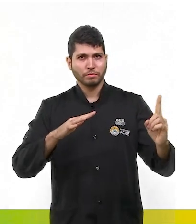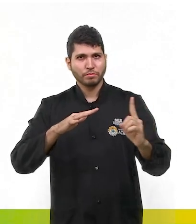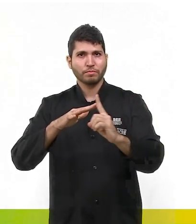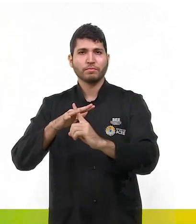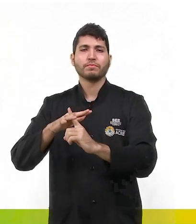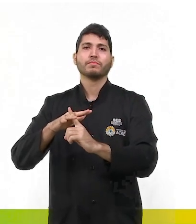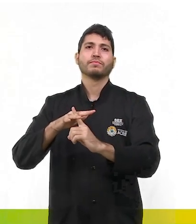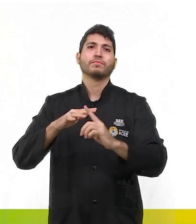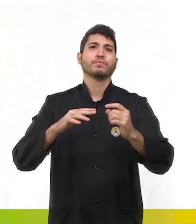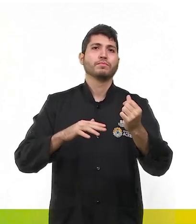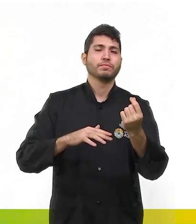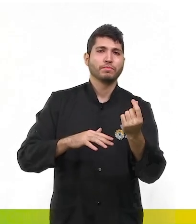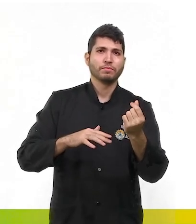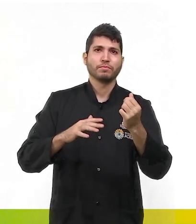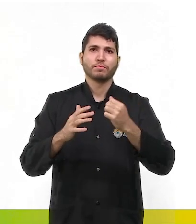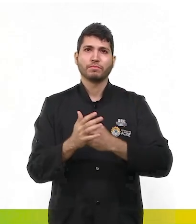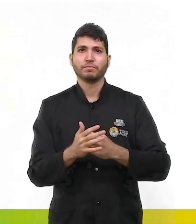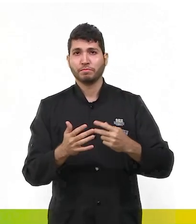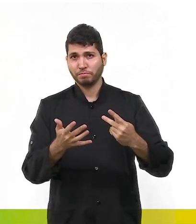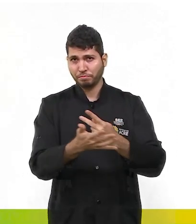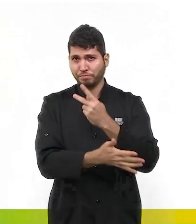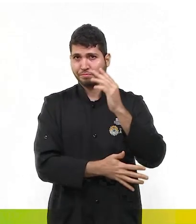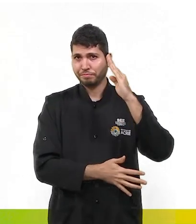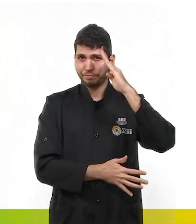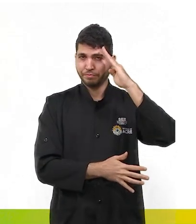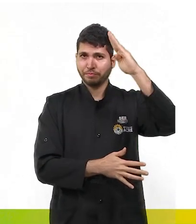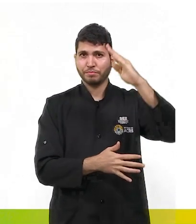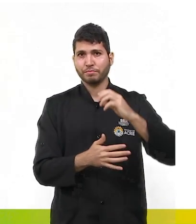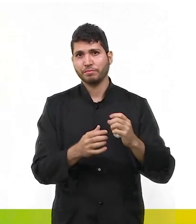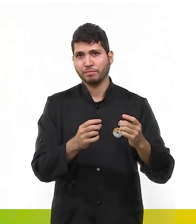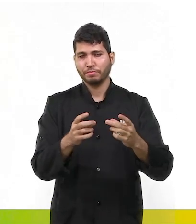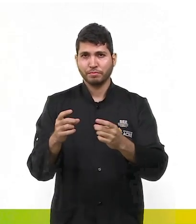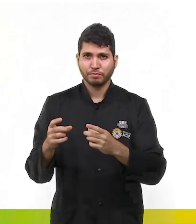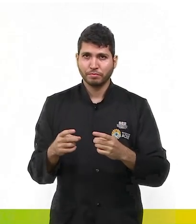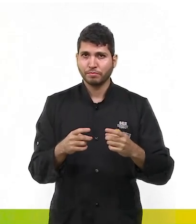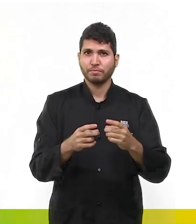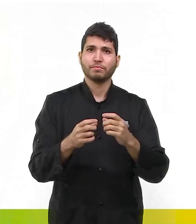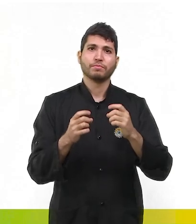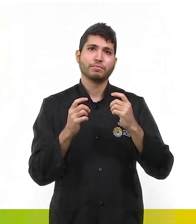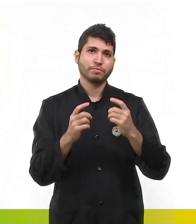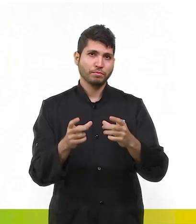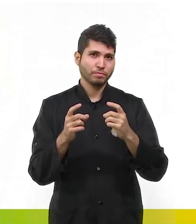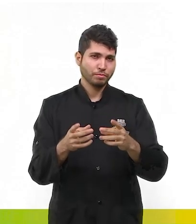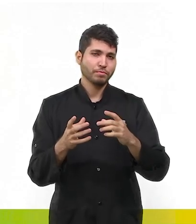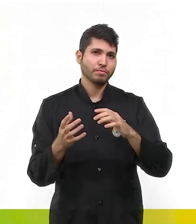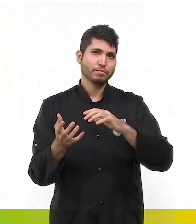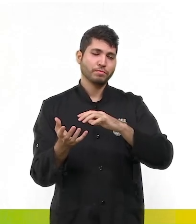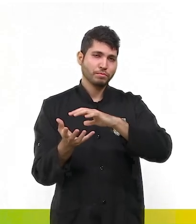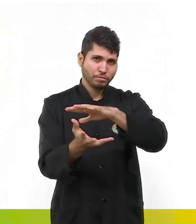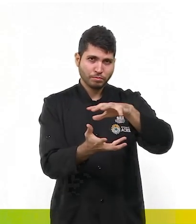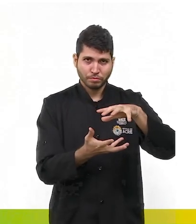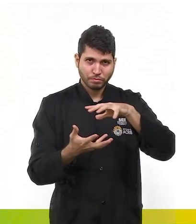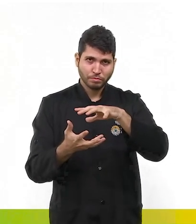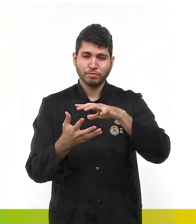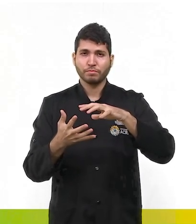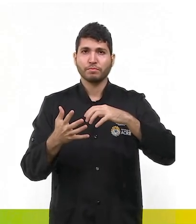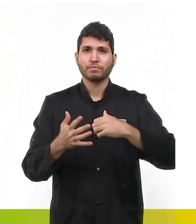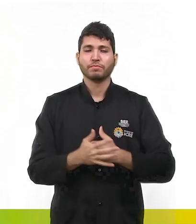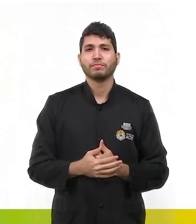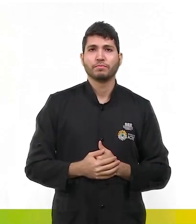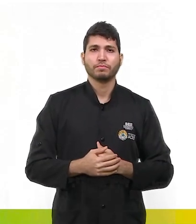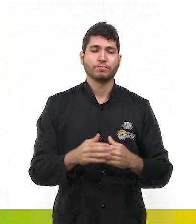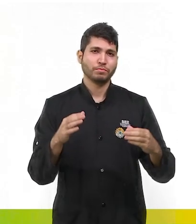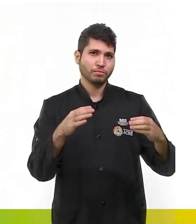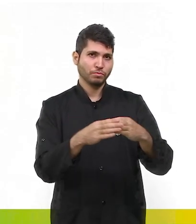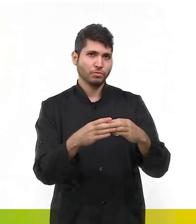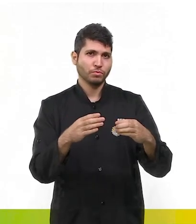Essa integração ocorre principalmente através do comércio internacional e as grandes corporações, que a gente pode chamar inclusive